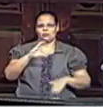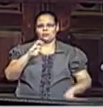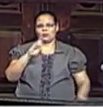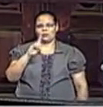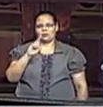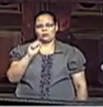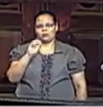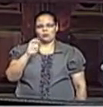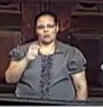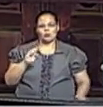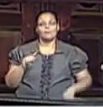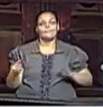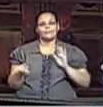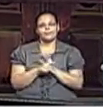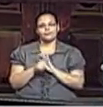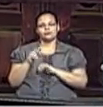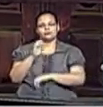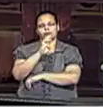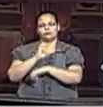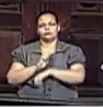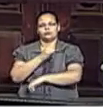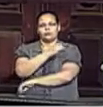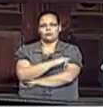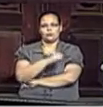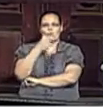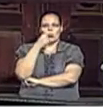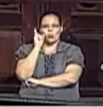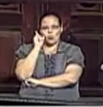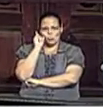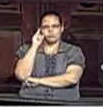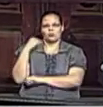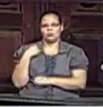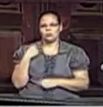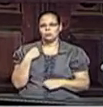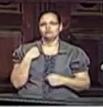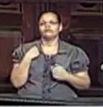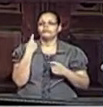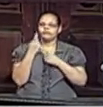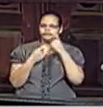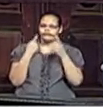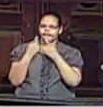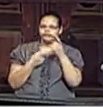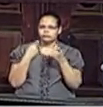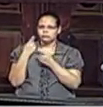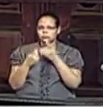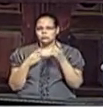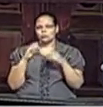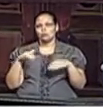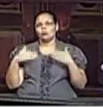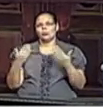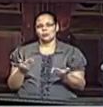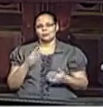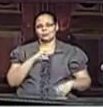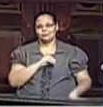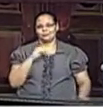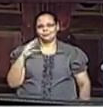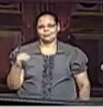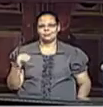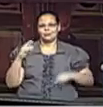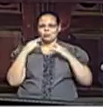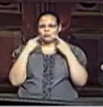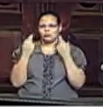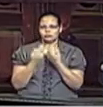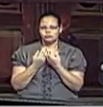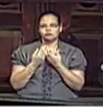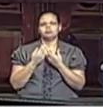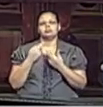pertencentes ao Estado do Rio de Janeiro. Eu ontem fiquei extremamente preocupado quando do adiamento da reunião do Colégio